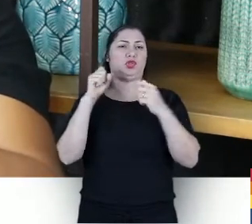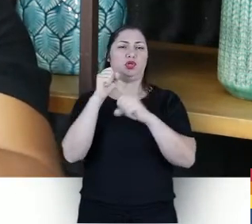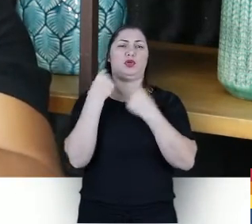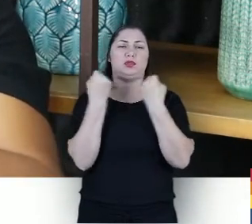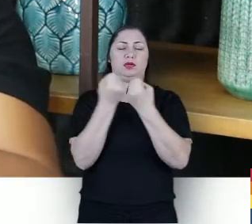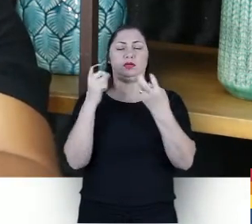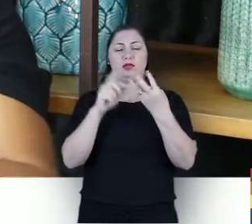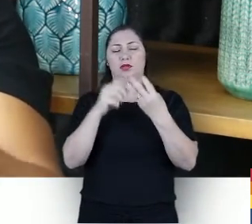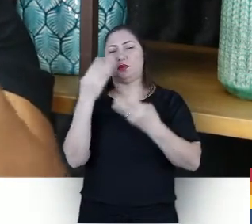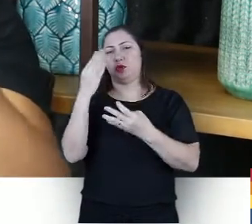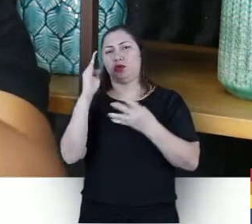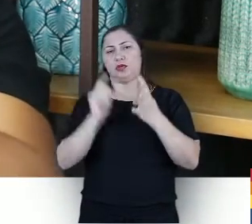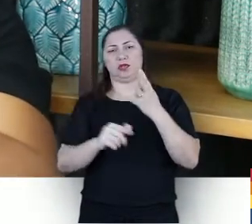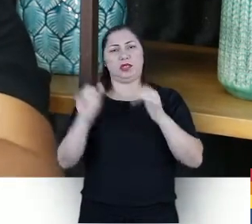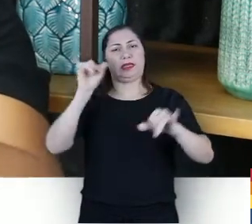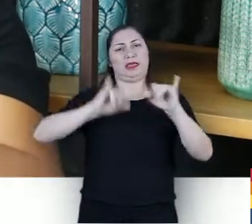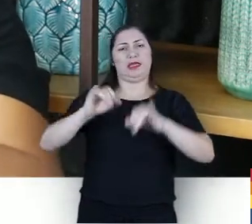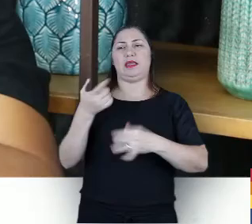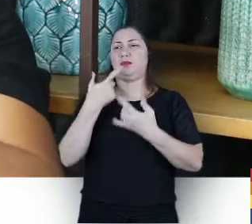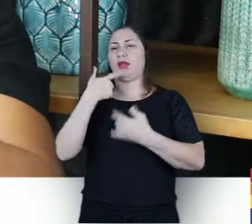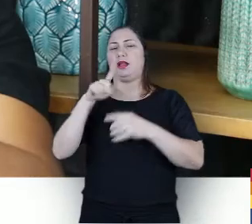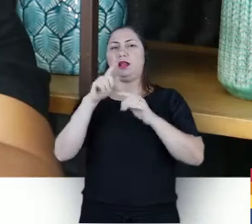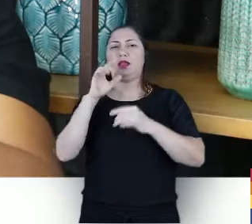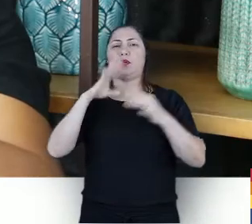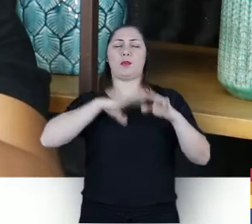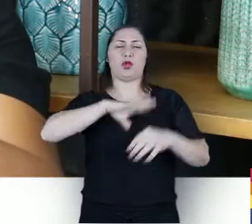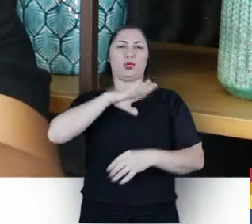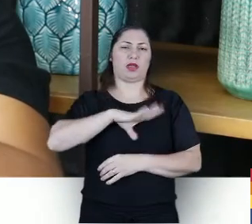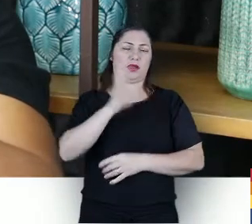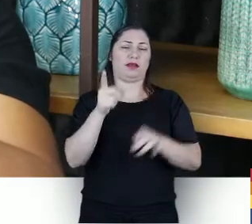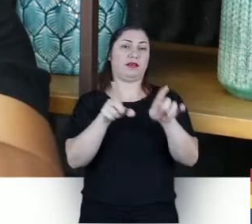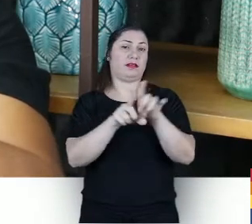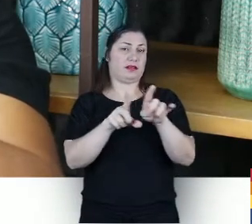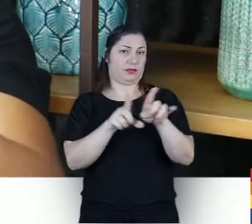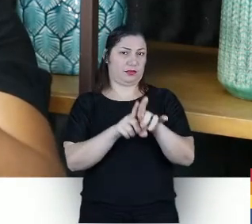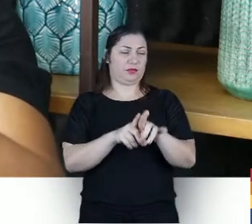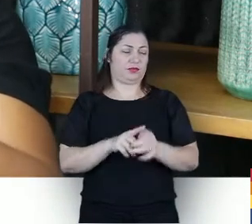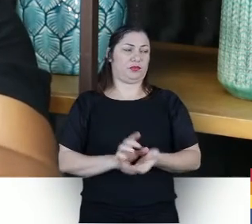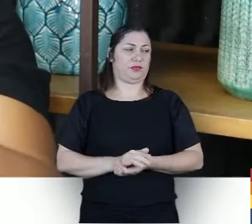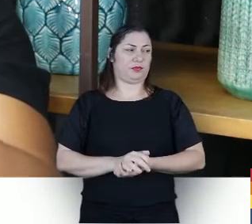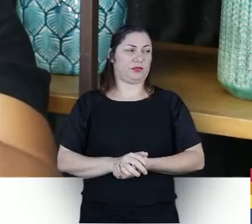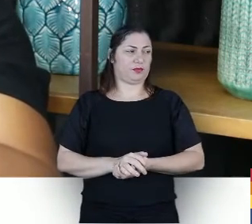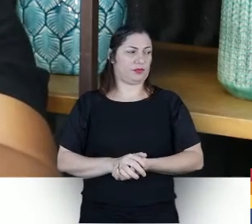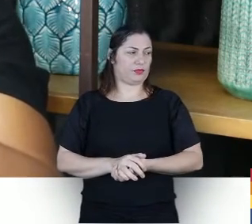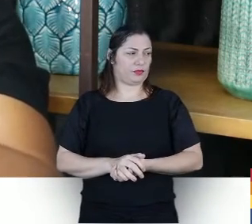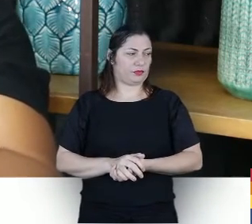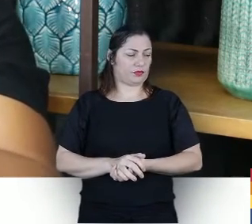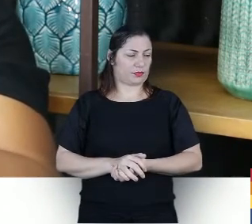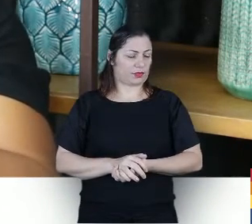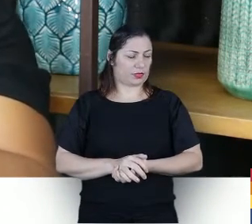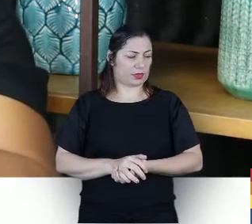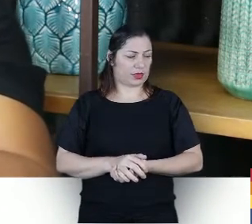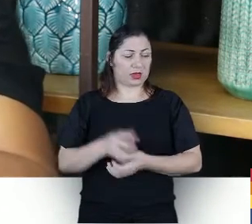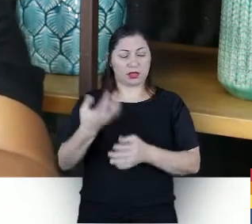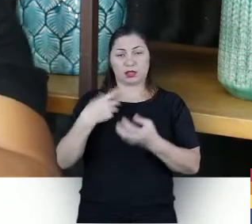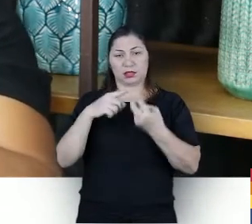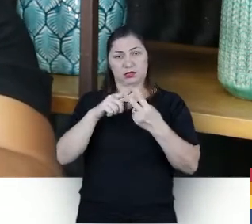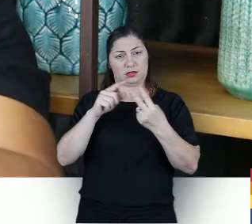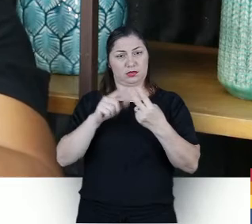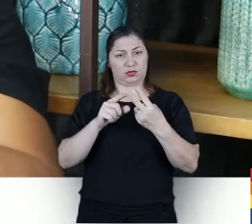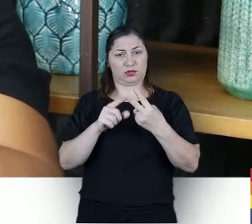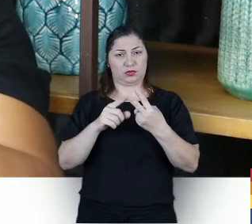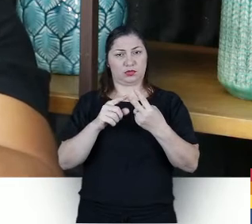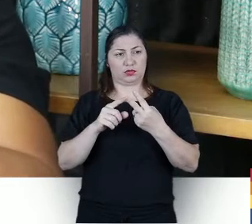né? E eu posso trazer para essa roda de conversa os professores de educação física, sociologia, biologia, química, língua